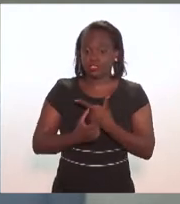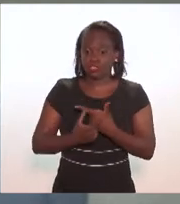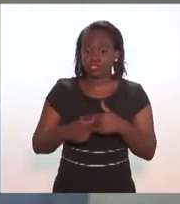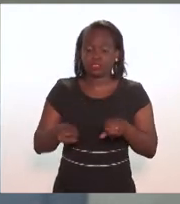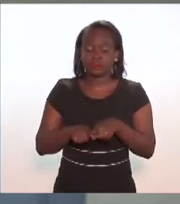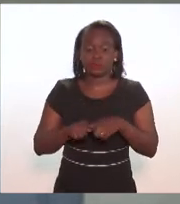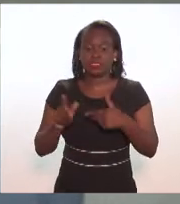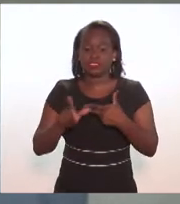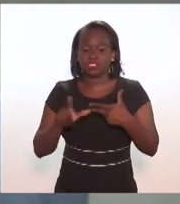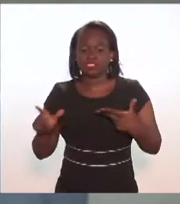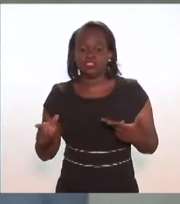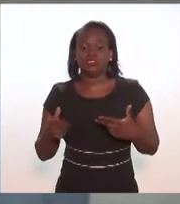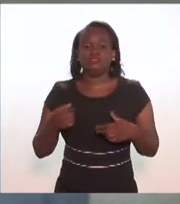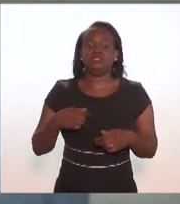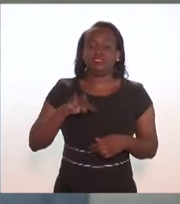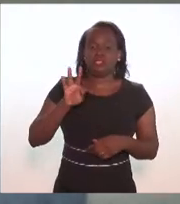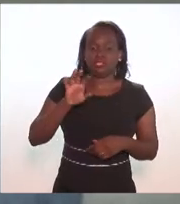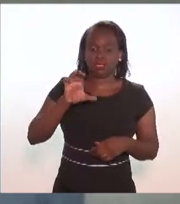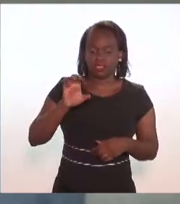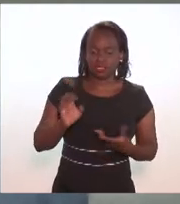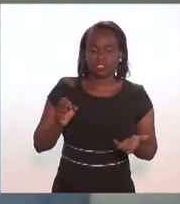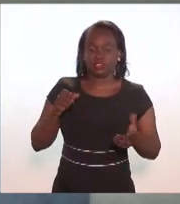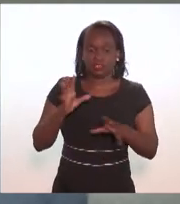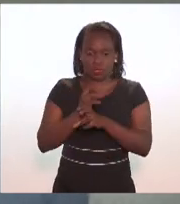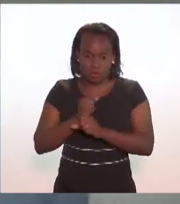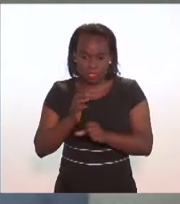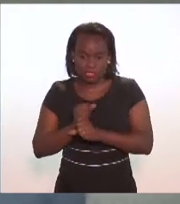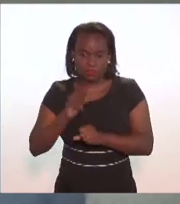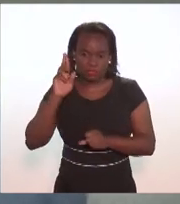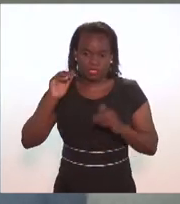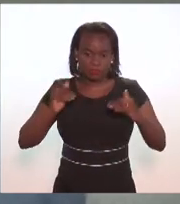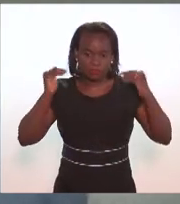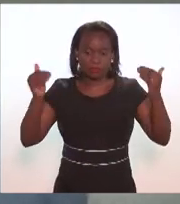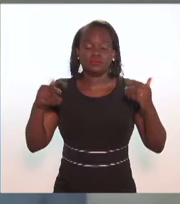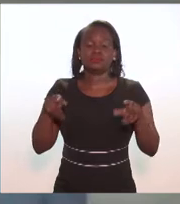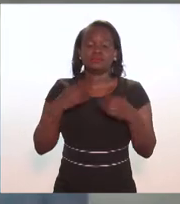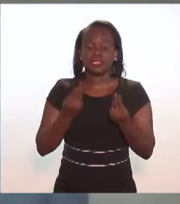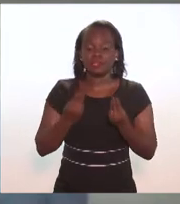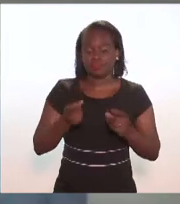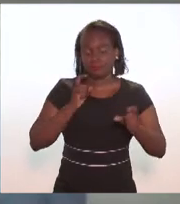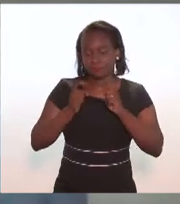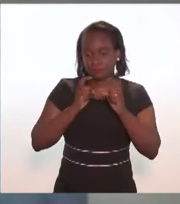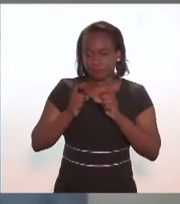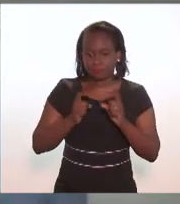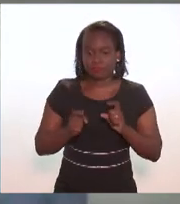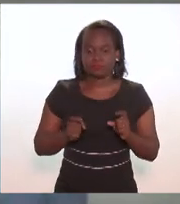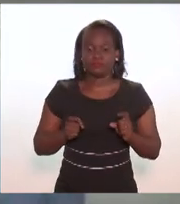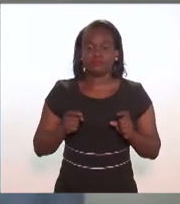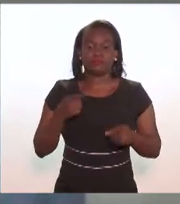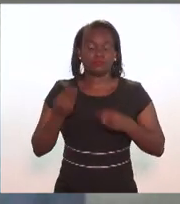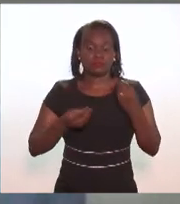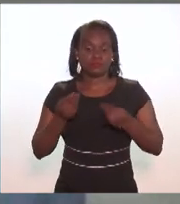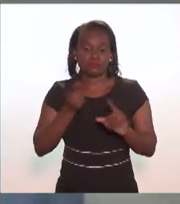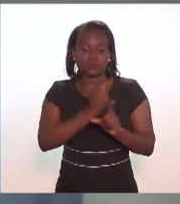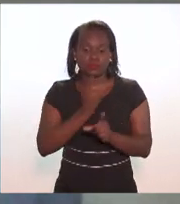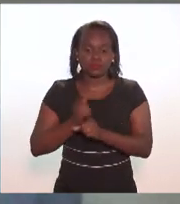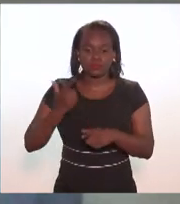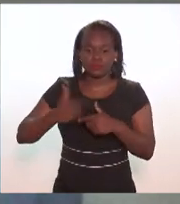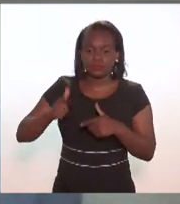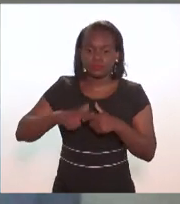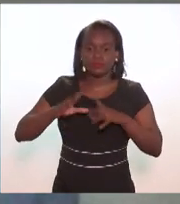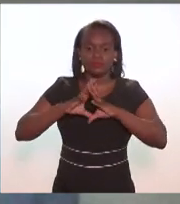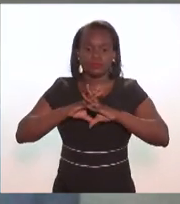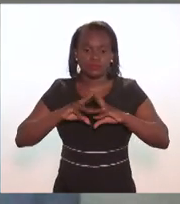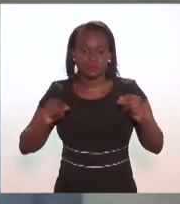do Legislativo, Tribunal de Contas, para que se possa discutir, portanto, como achar uma solução